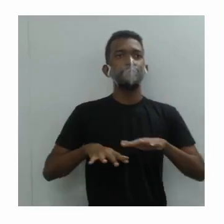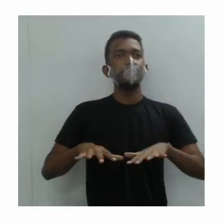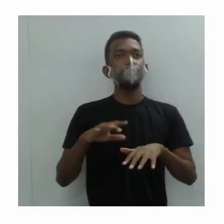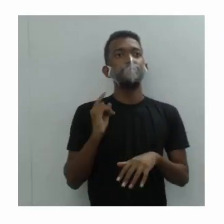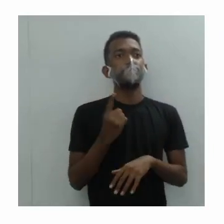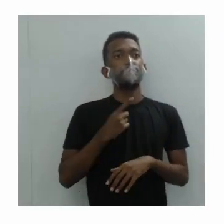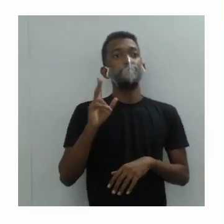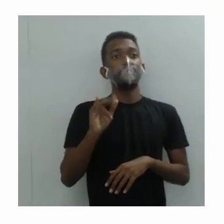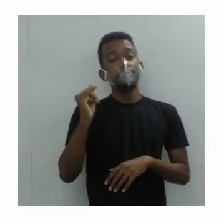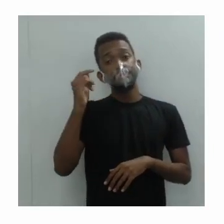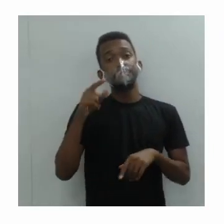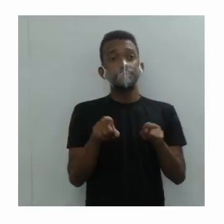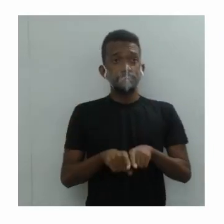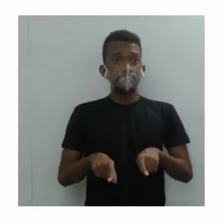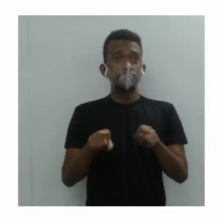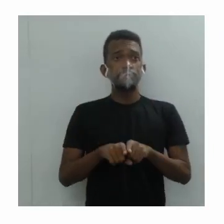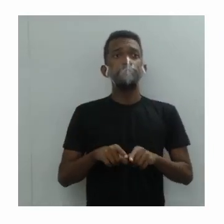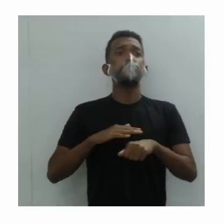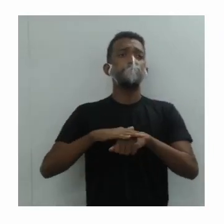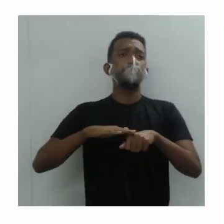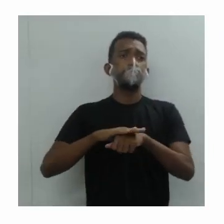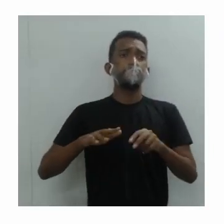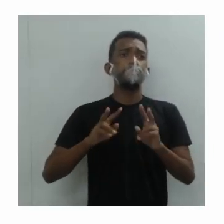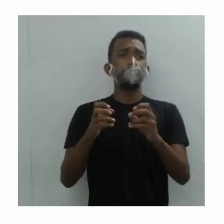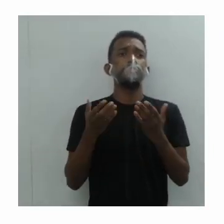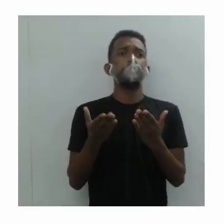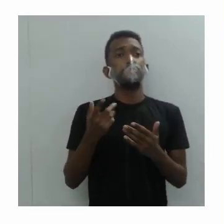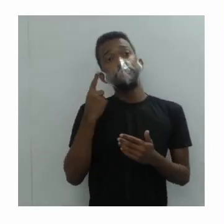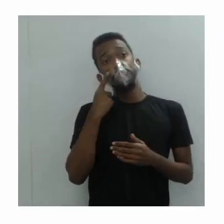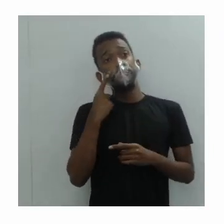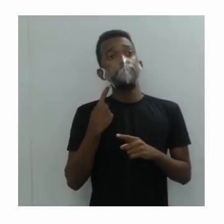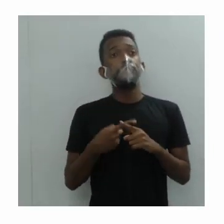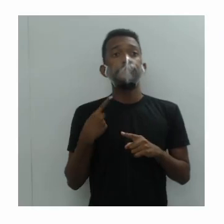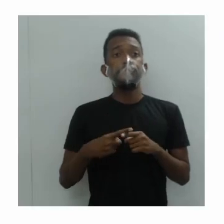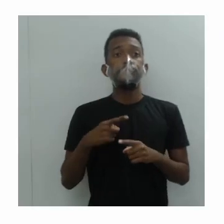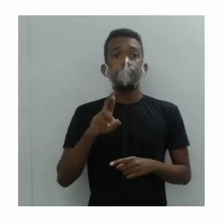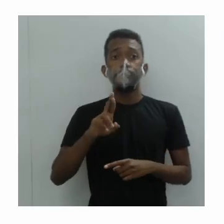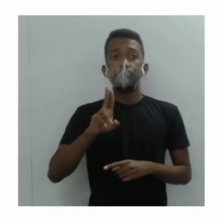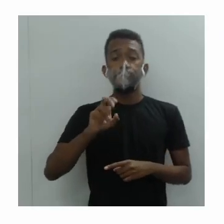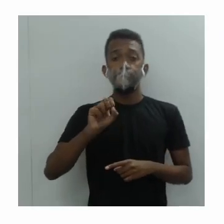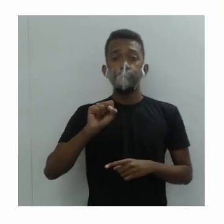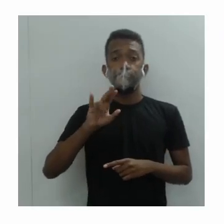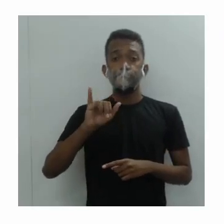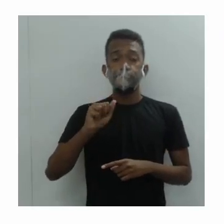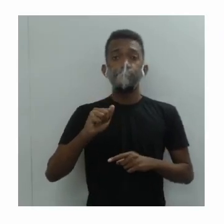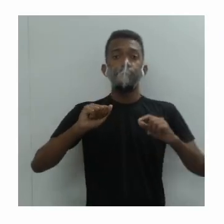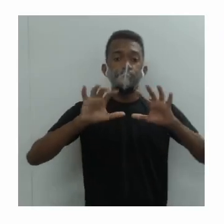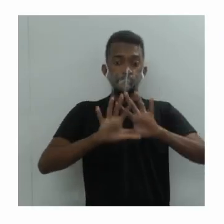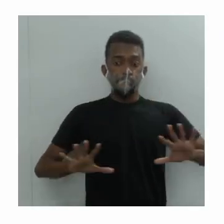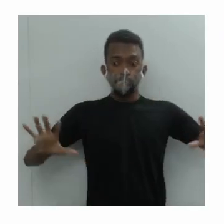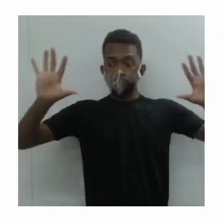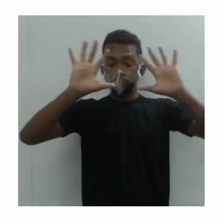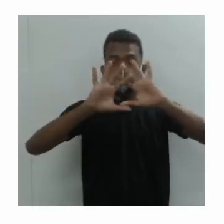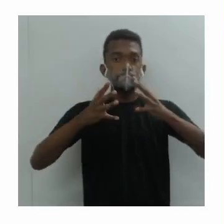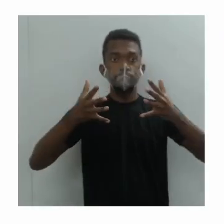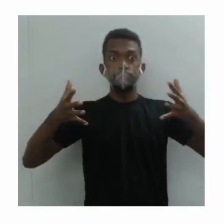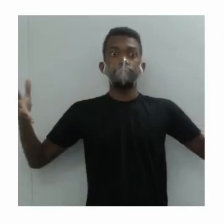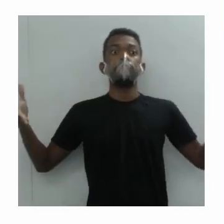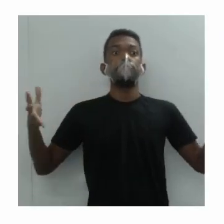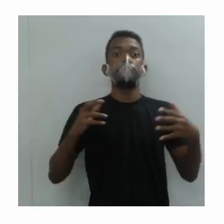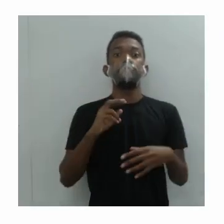vai também depois conversar sobre isso, porque veja, a Rússia, em extensão territorial, é um grande